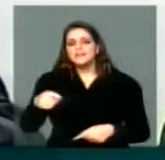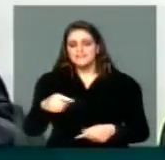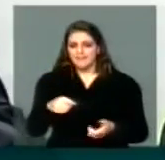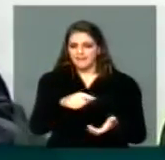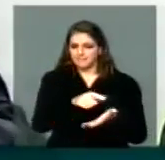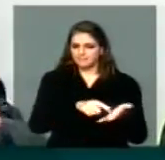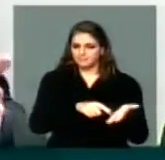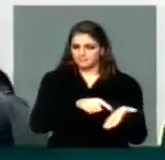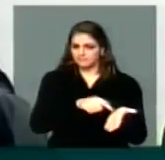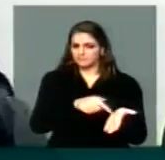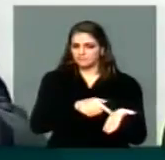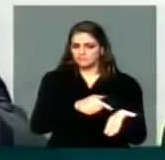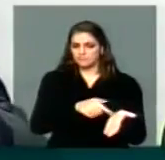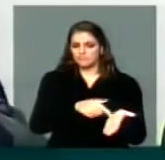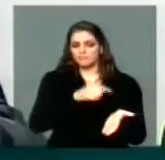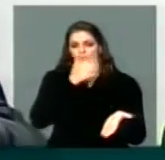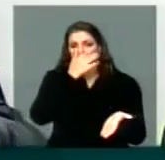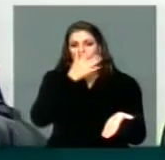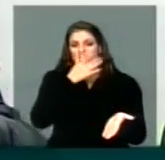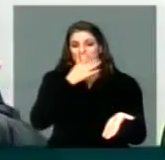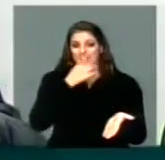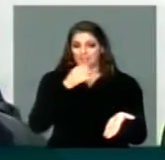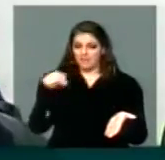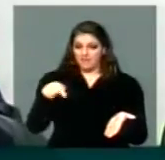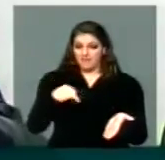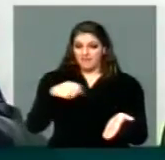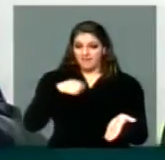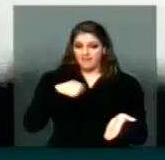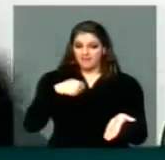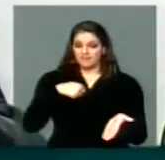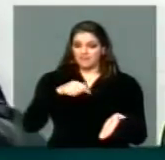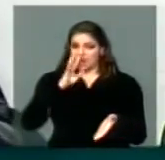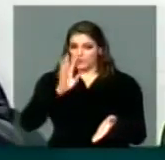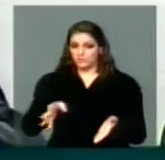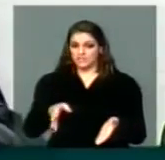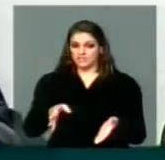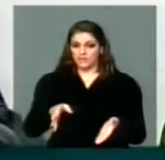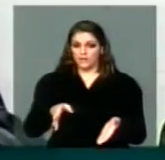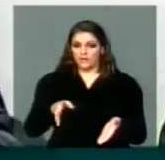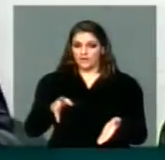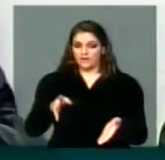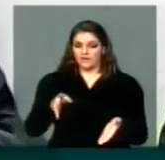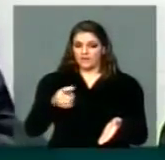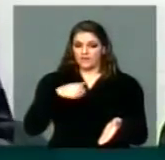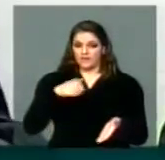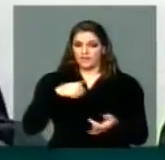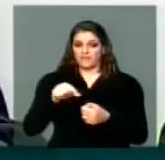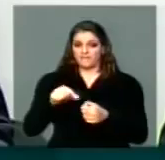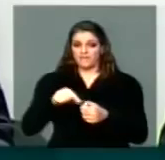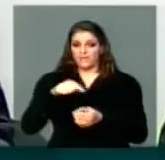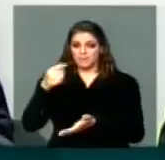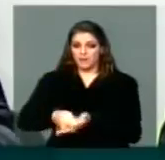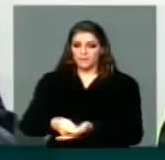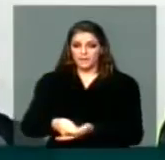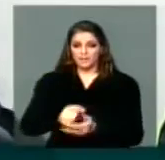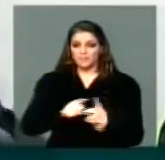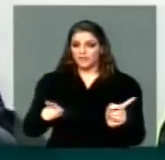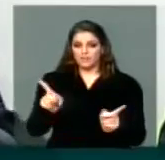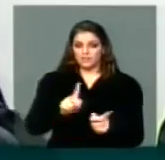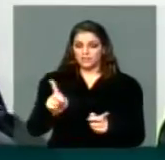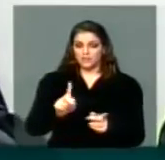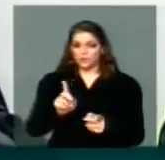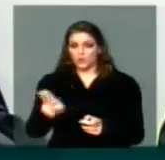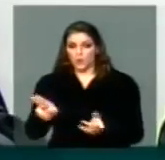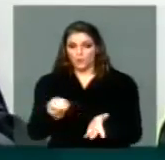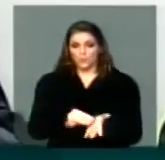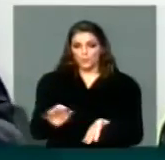que supostamente ele teria sido vítima da pressão, que supostamente ele teria feito o pagamento, não nominou. O outro disse que